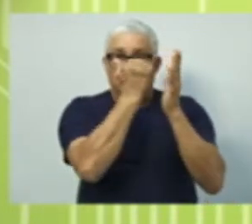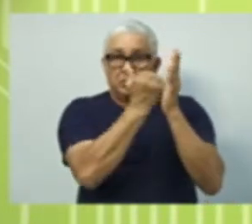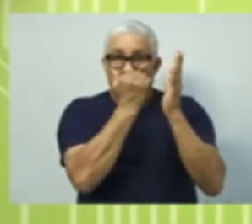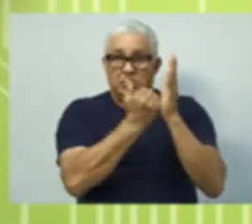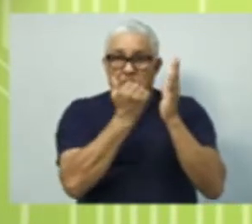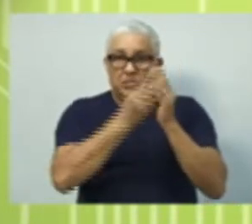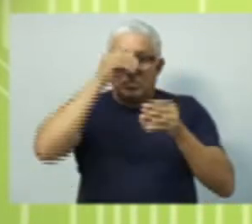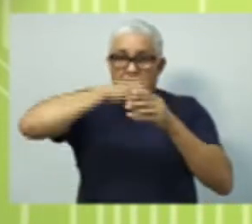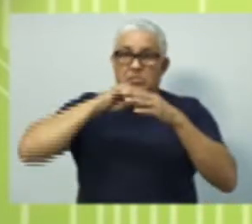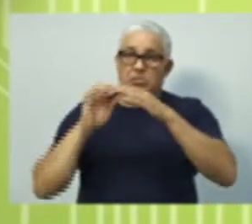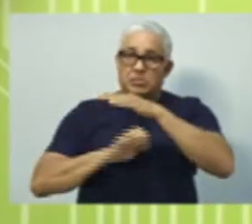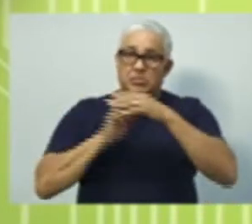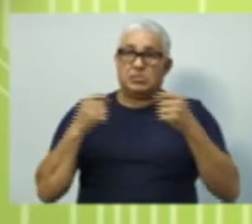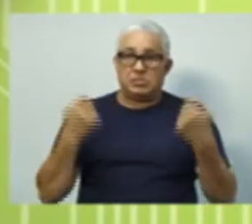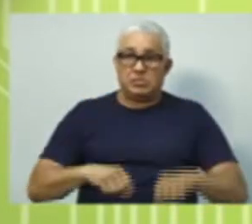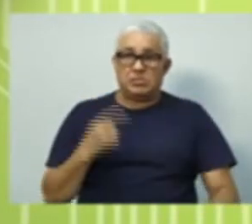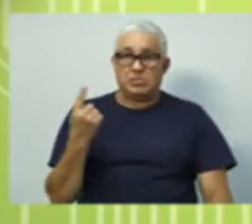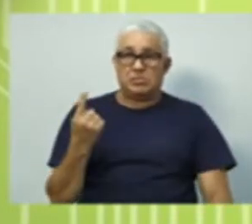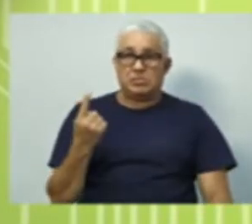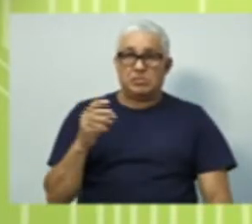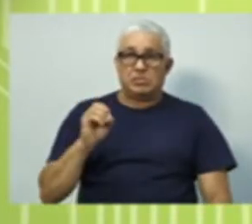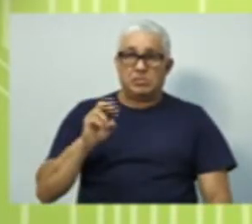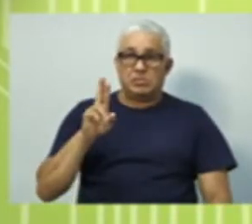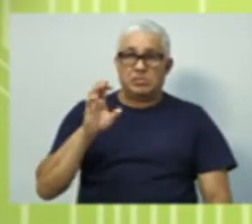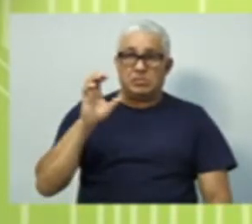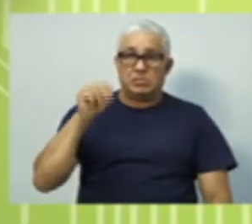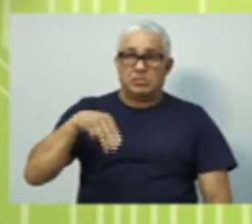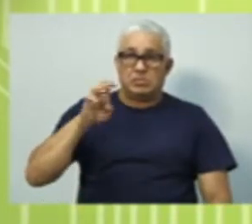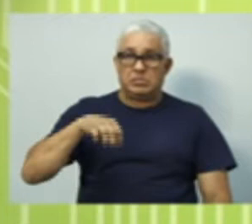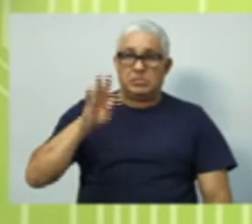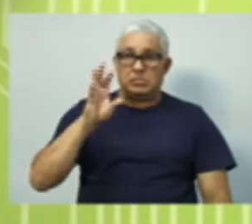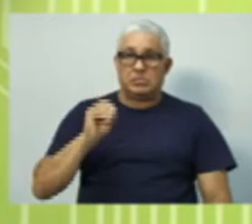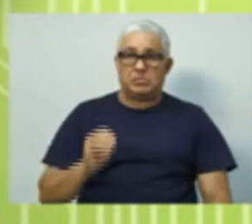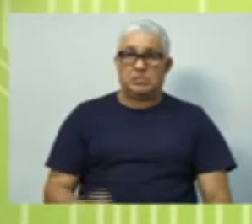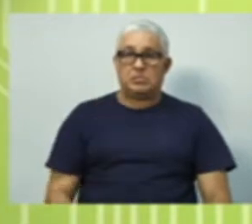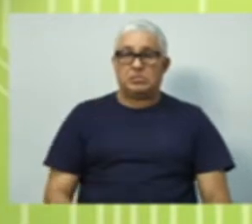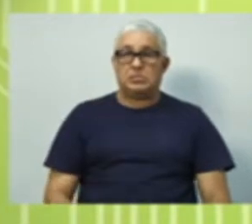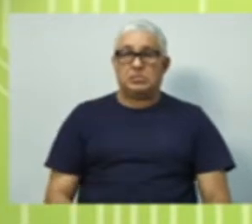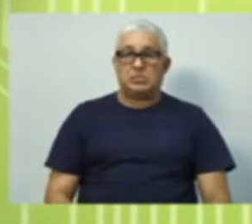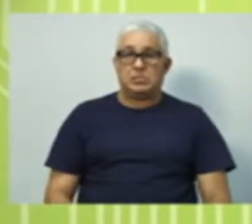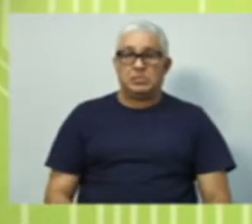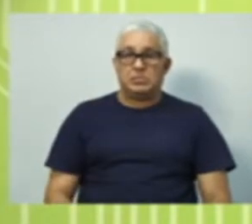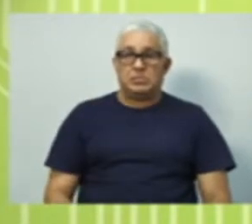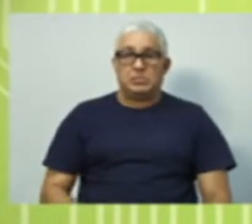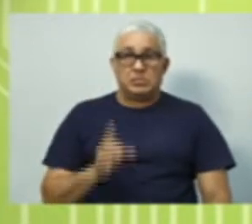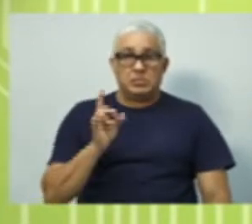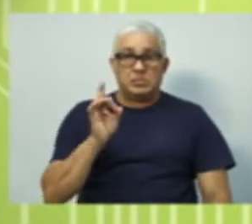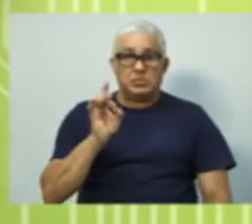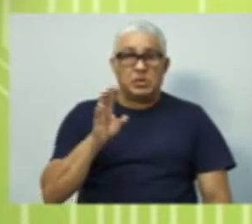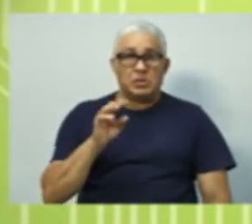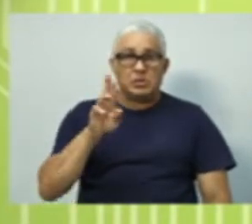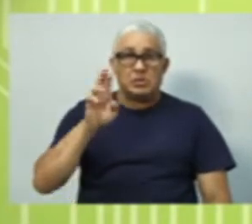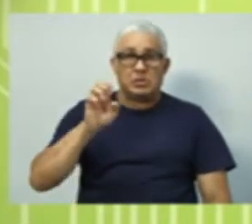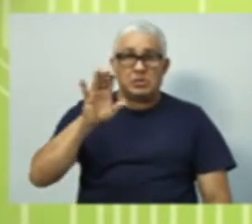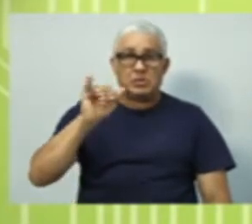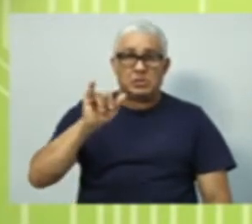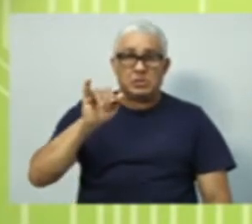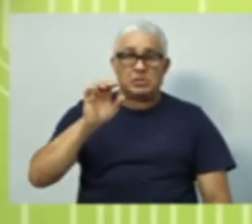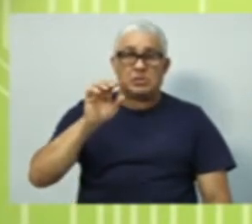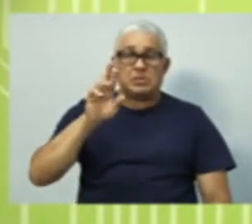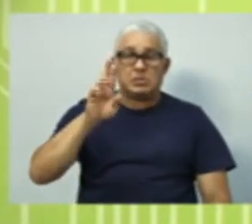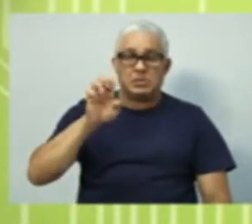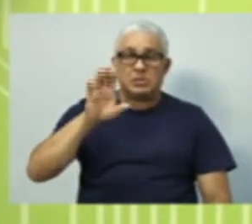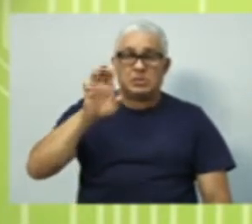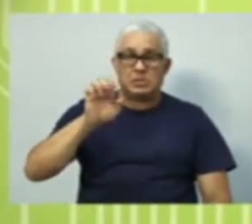esse dinheiro numa instituição financeira, eu vou ter que agregar o quê? Aos meus produtos. Então, tem que estar previsto isso o quê? No meu orçamento. Então,